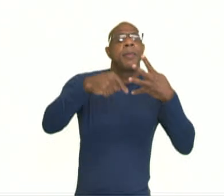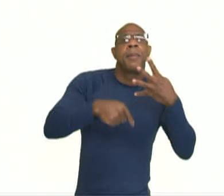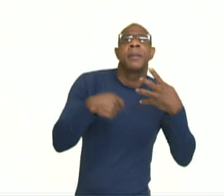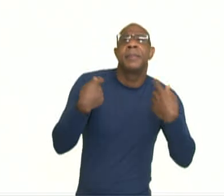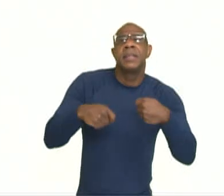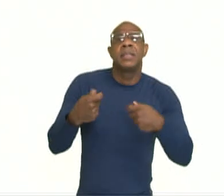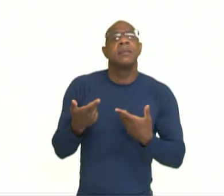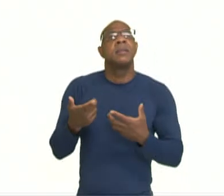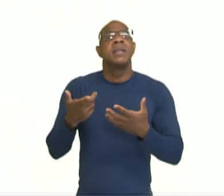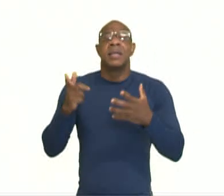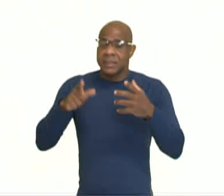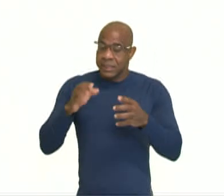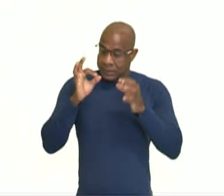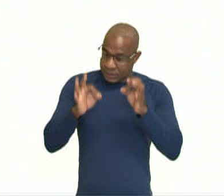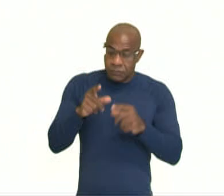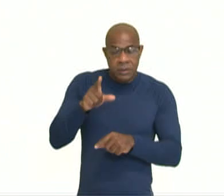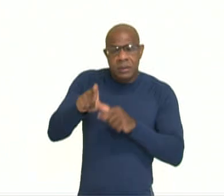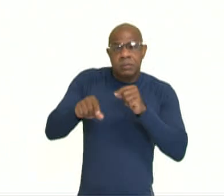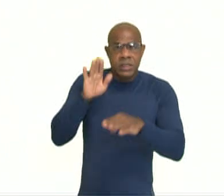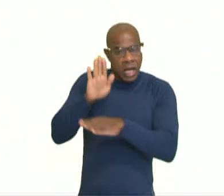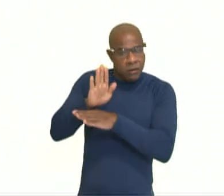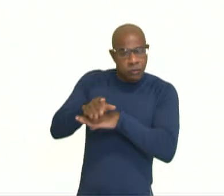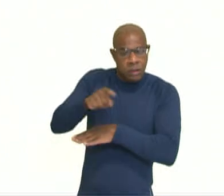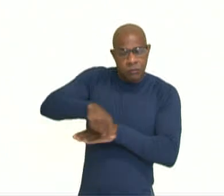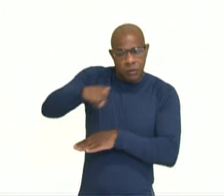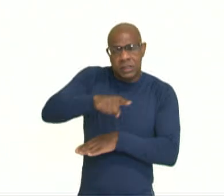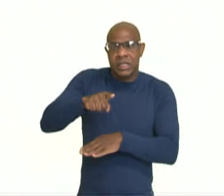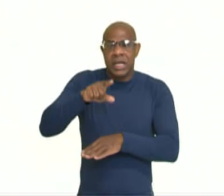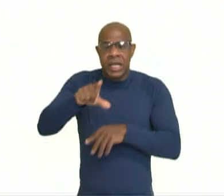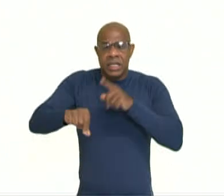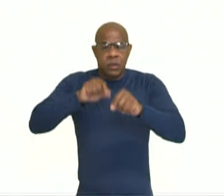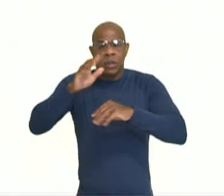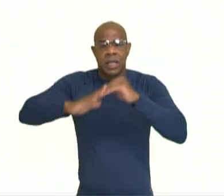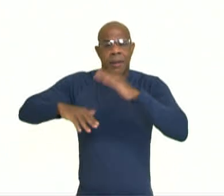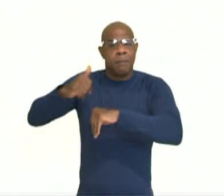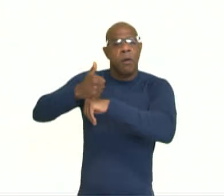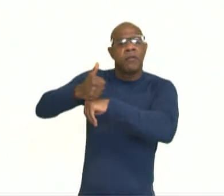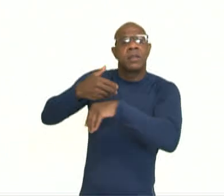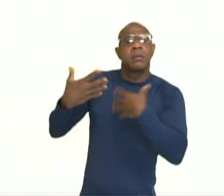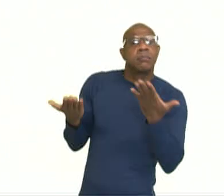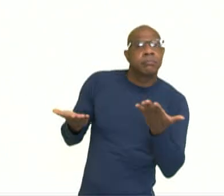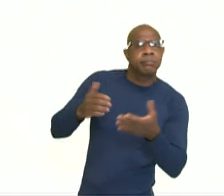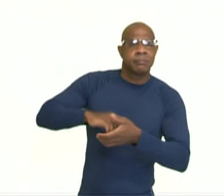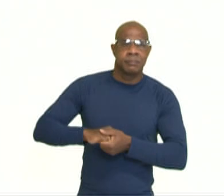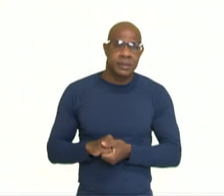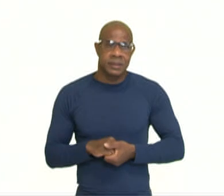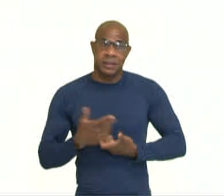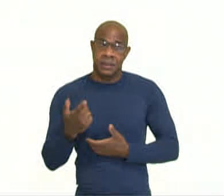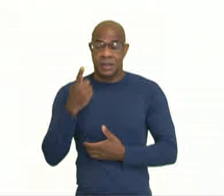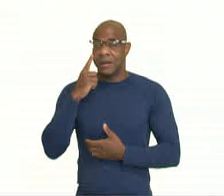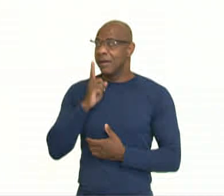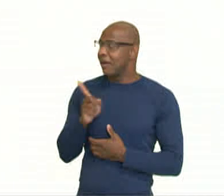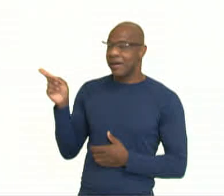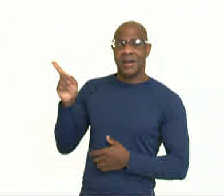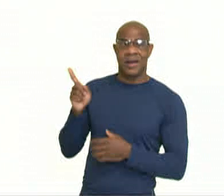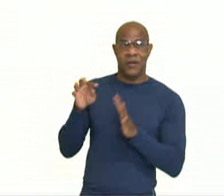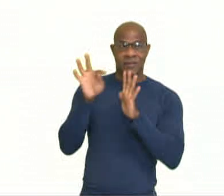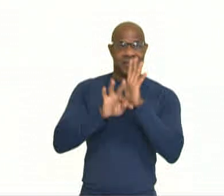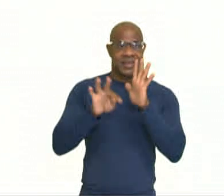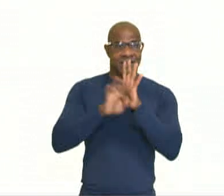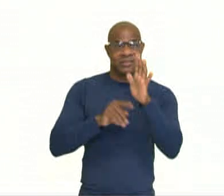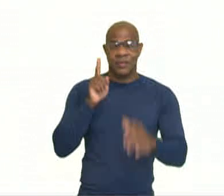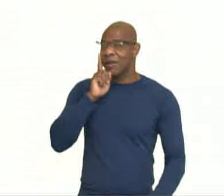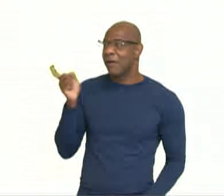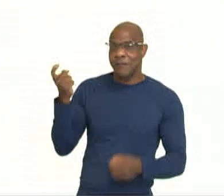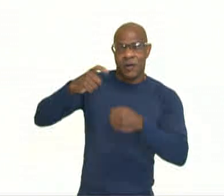devem ser considerados na hora de escolher uma profissão, segundo a reportagem? Segundo o texto, vou até retornar aqui no texto para